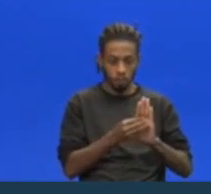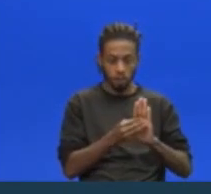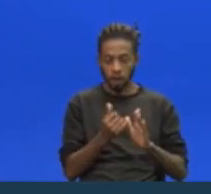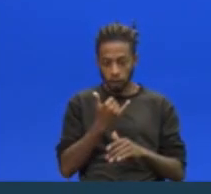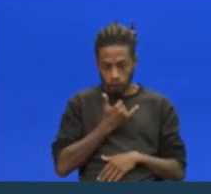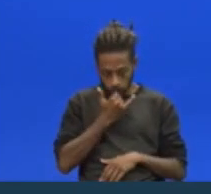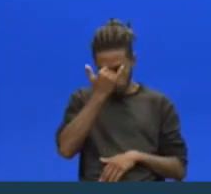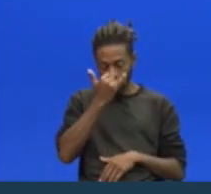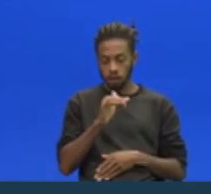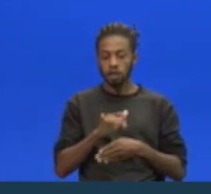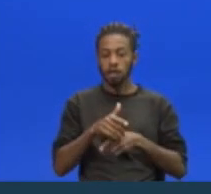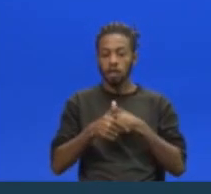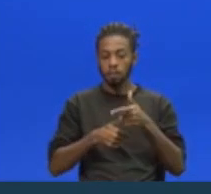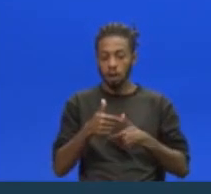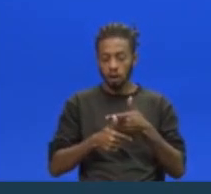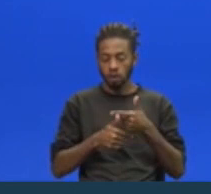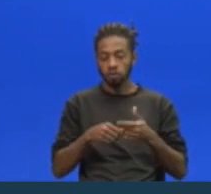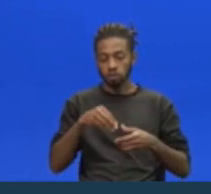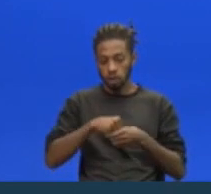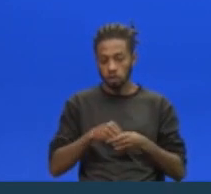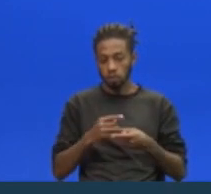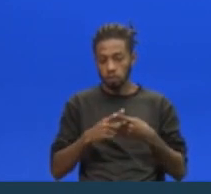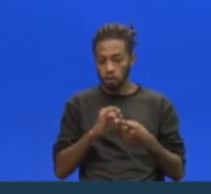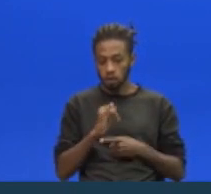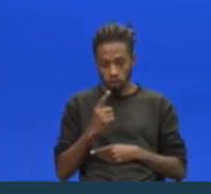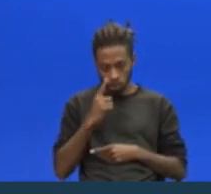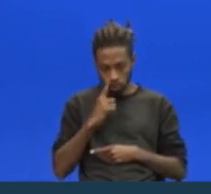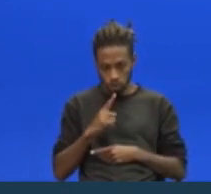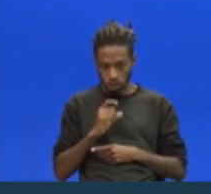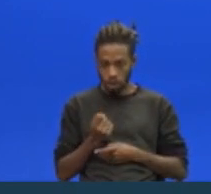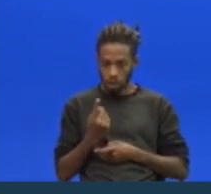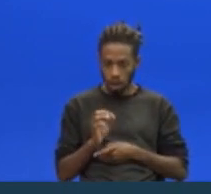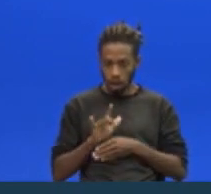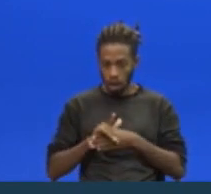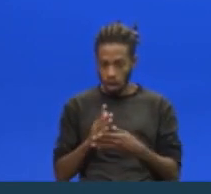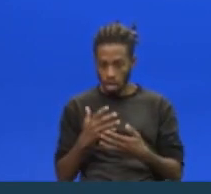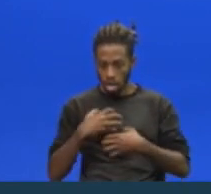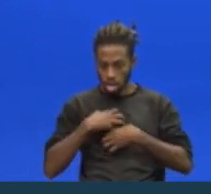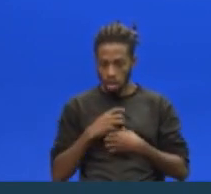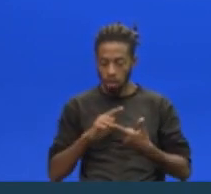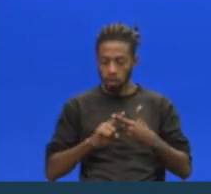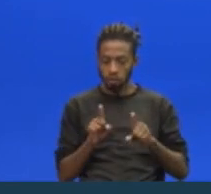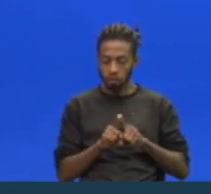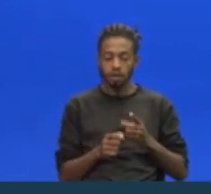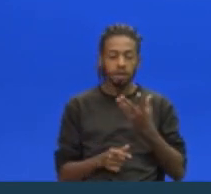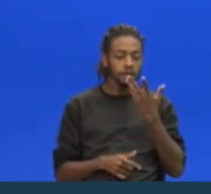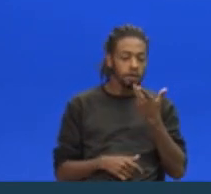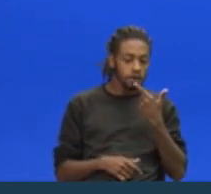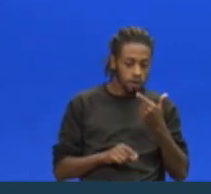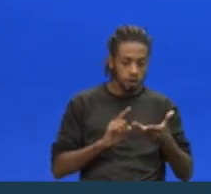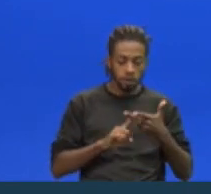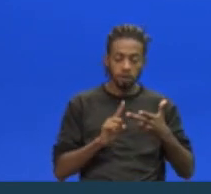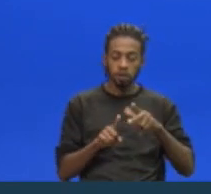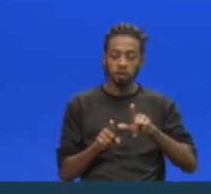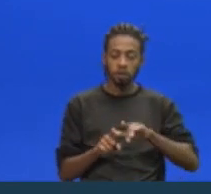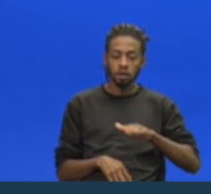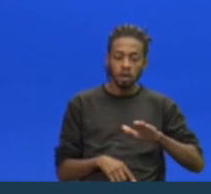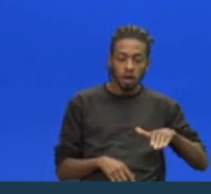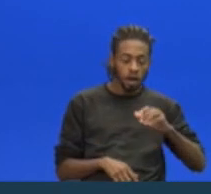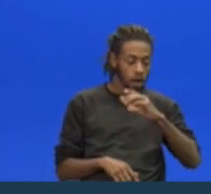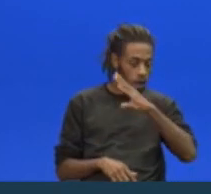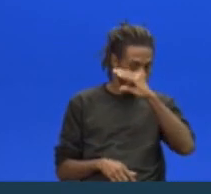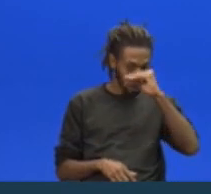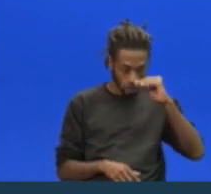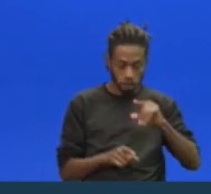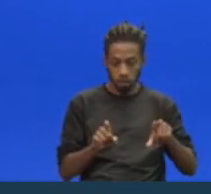a material biológico, o acidente de trabalho grave, fatal e em crianças e adolescentes. O acidente por animal peçonhento,